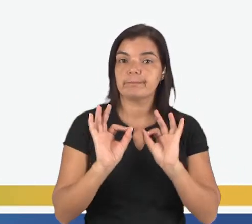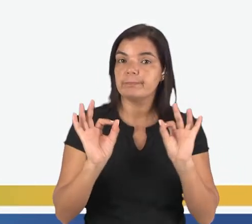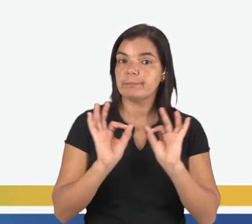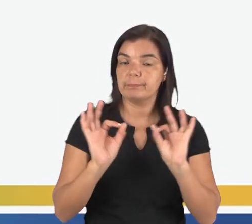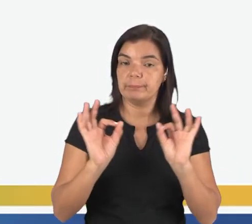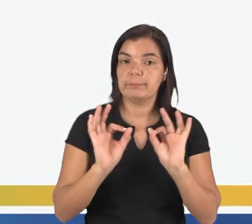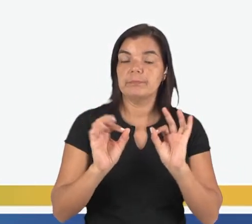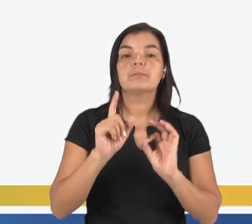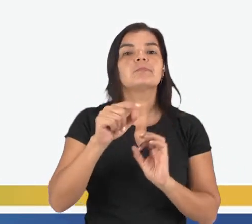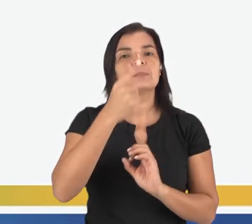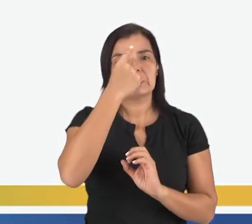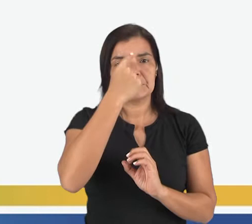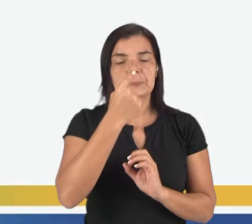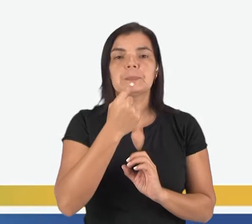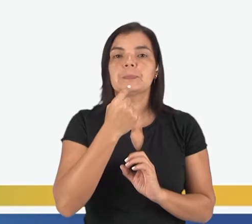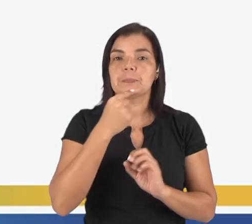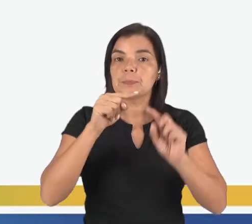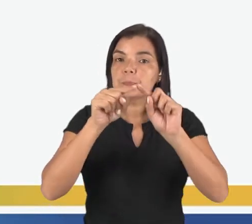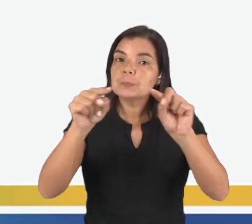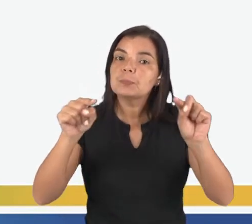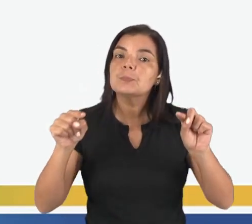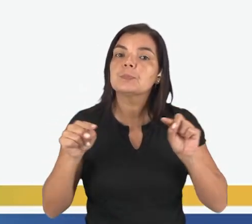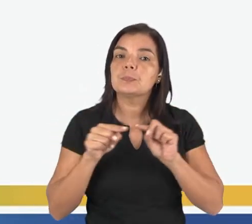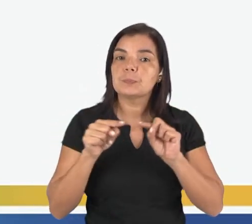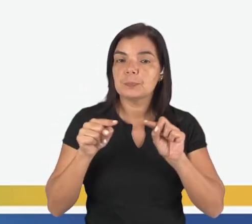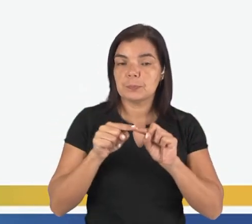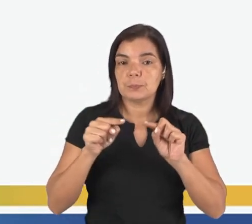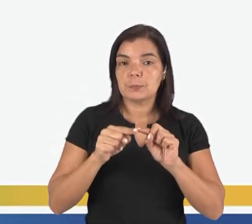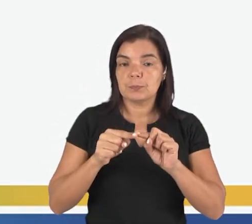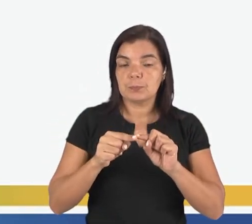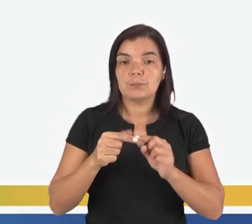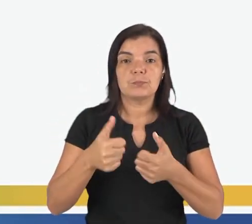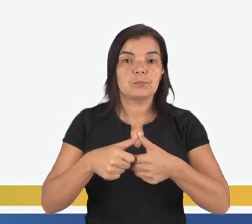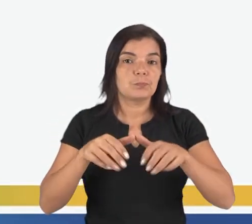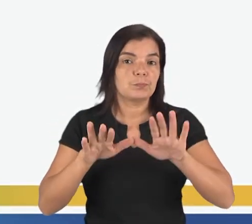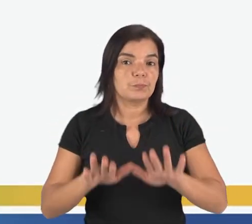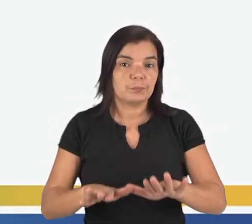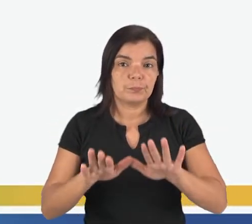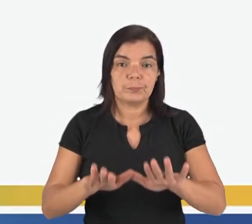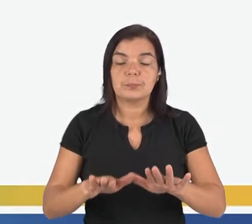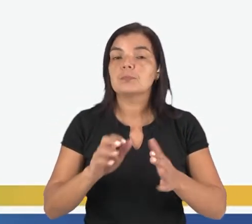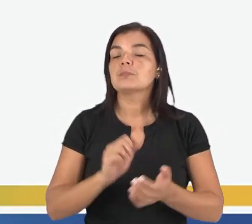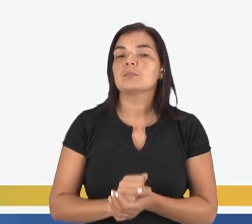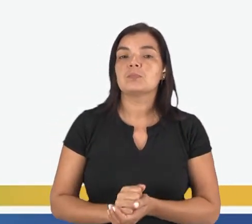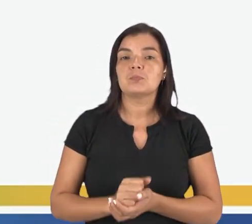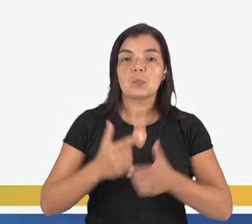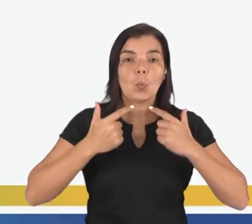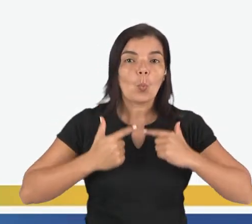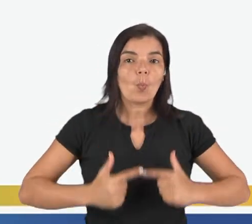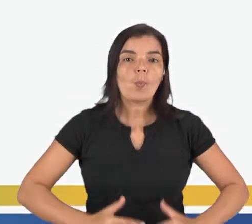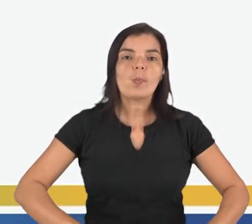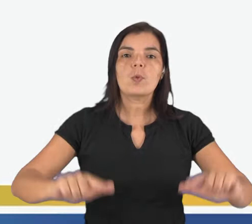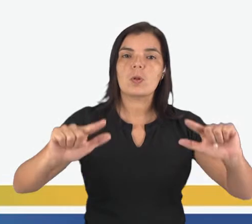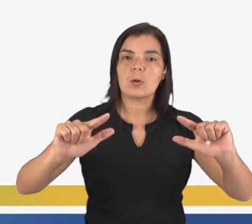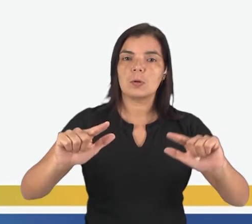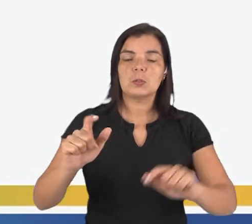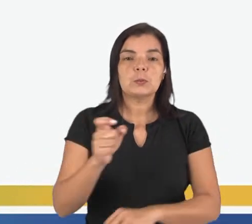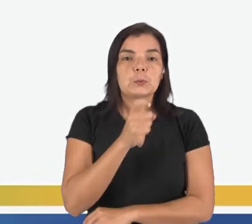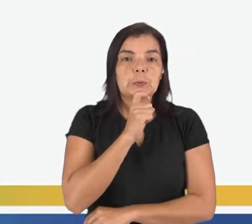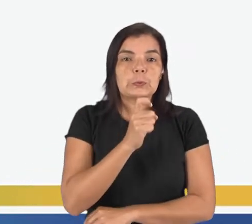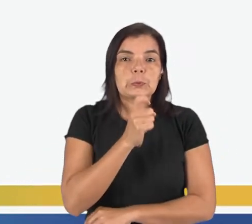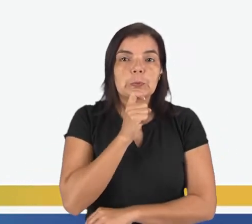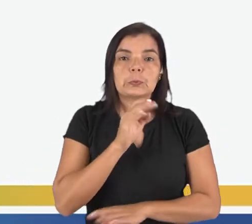Essa é uma imagem de uma senzala que mostra como que eles ficavam, né, sem roupa, passando frio,